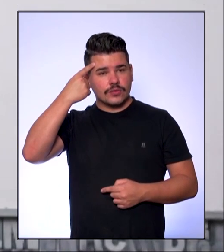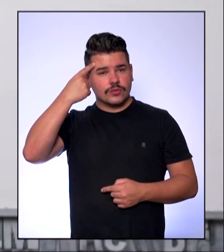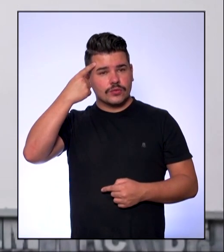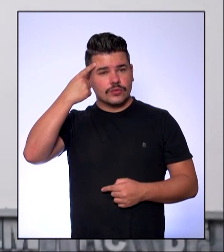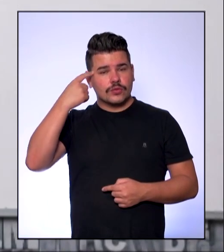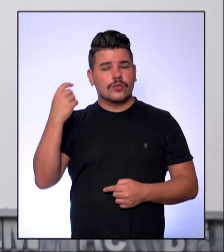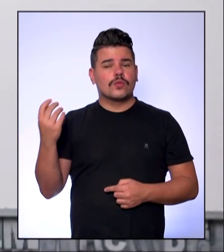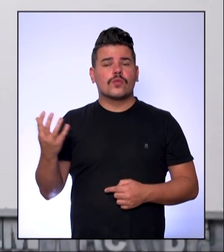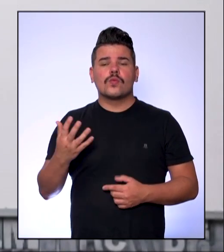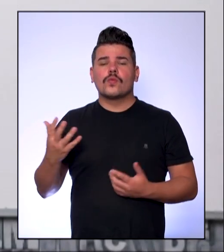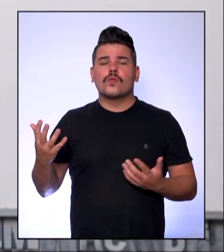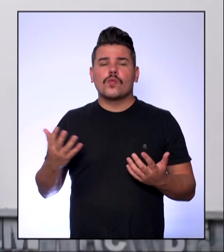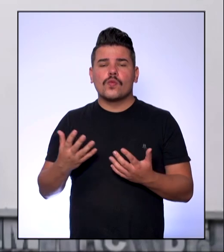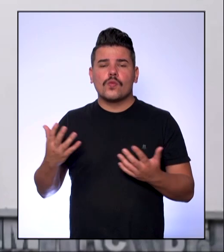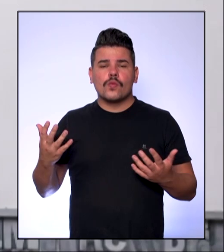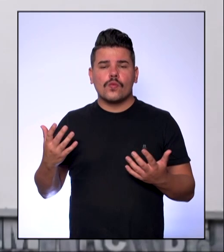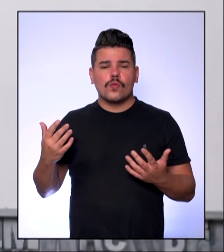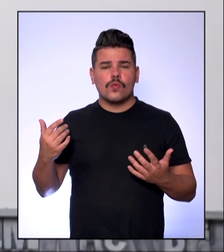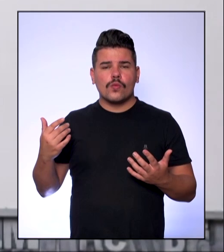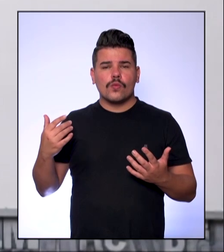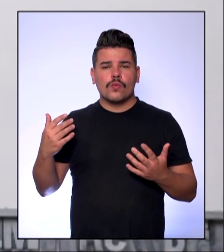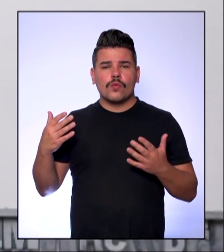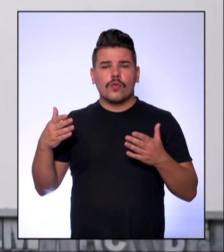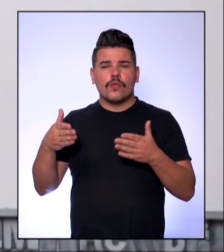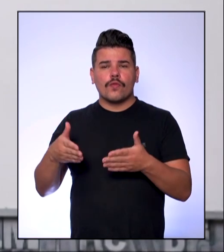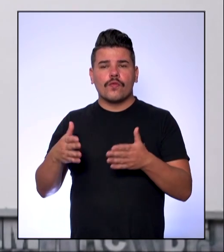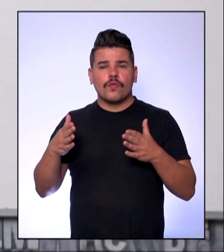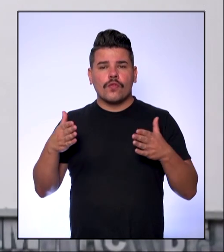qual perspectiva? Em